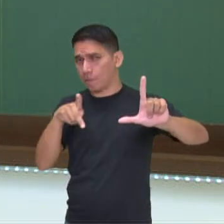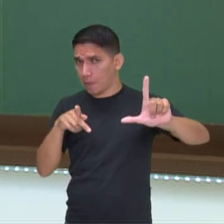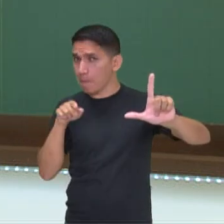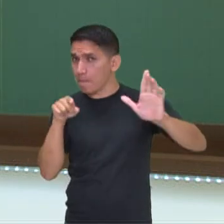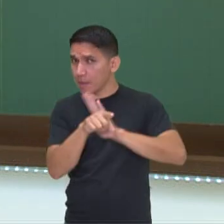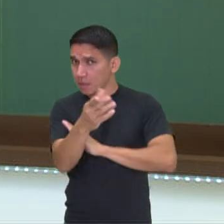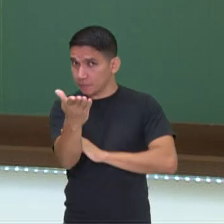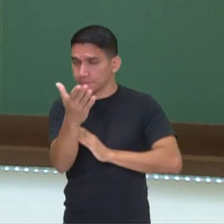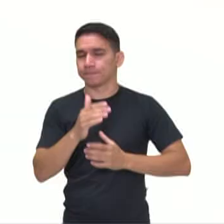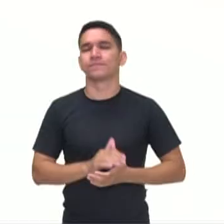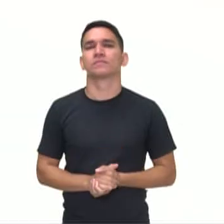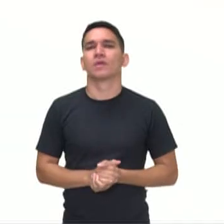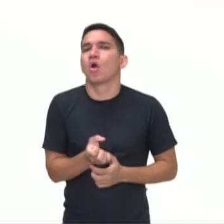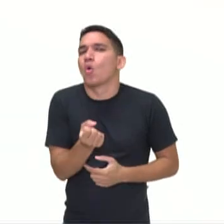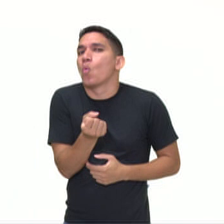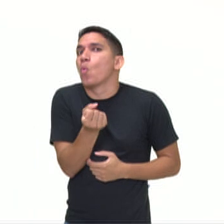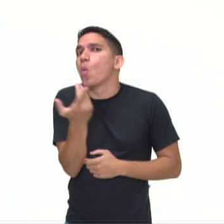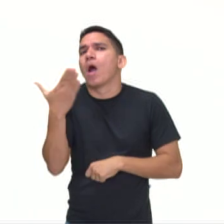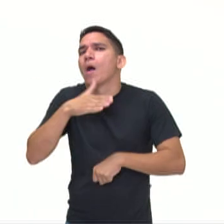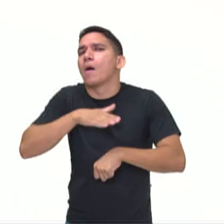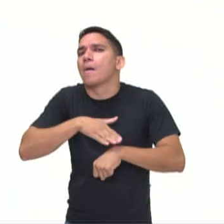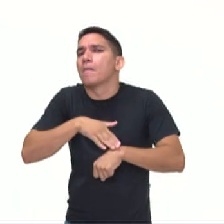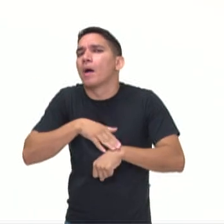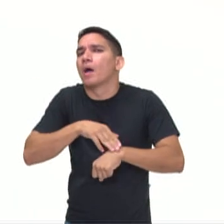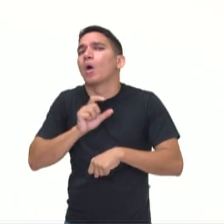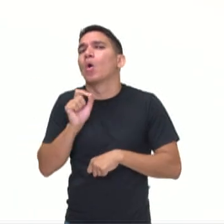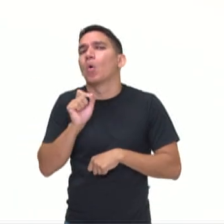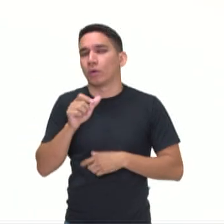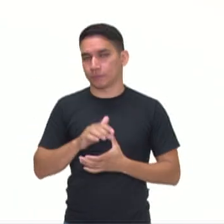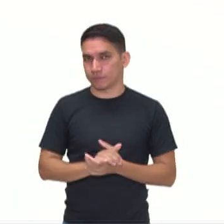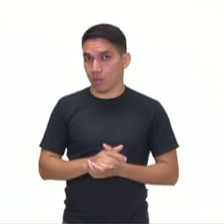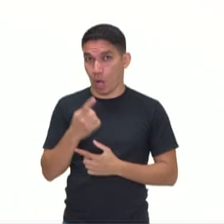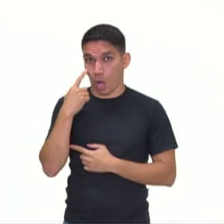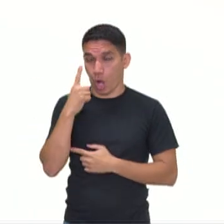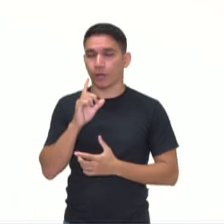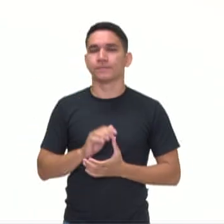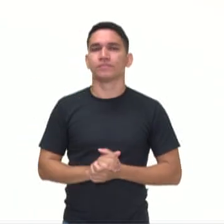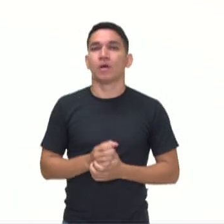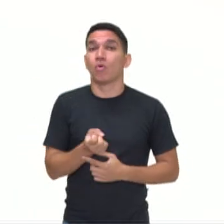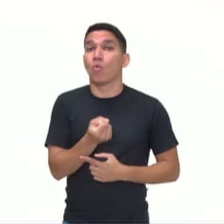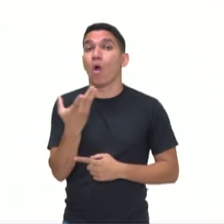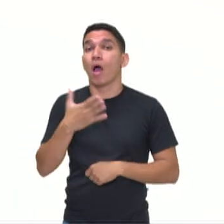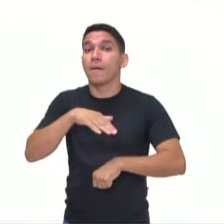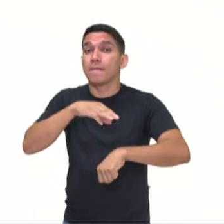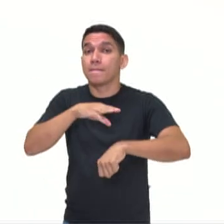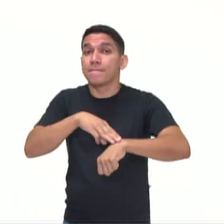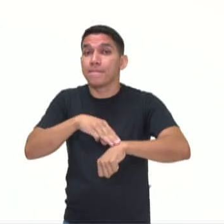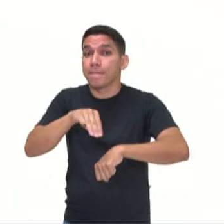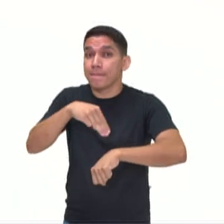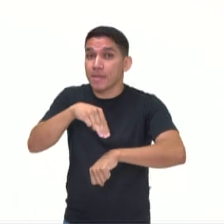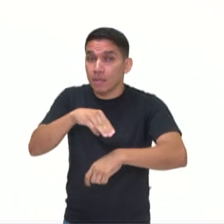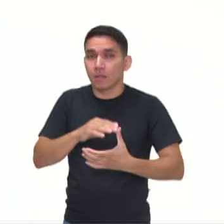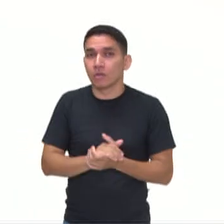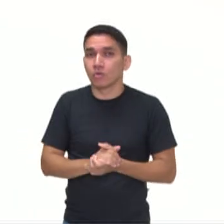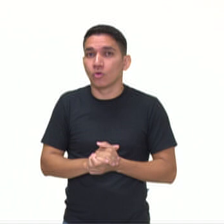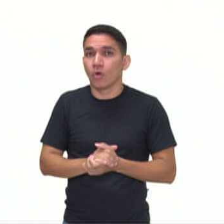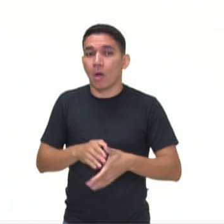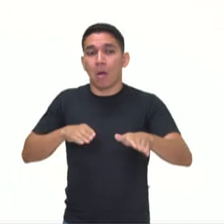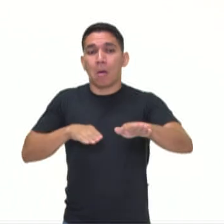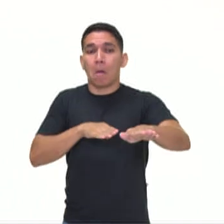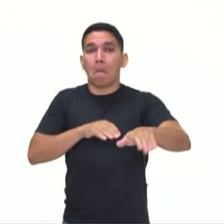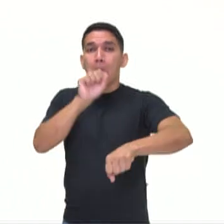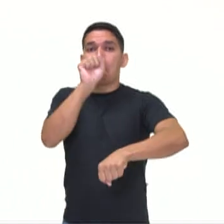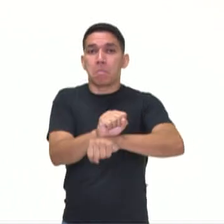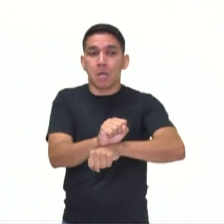para vocês, olha só, quantos minutos será? Olha só, quantos minutos o veículo permaneceu